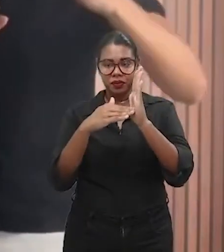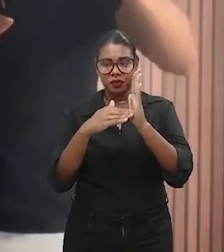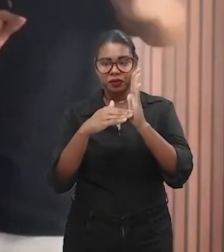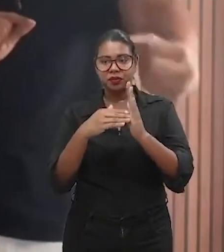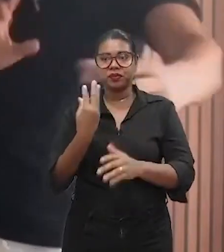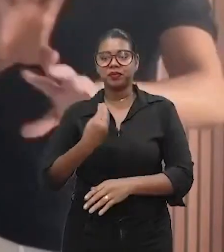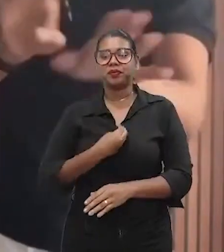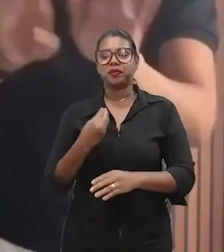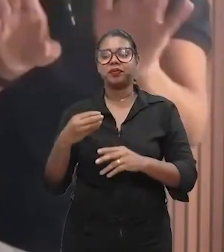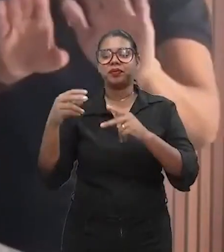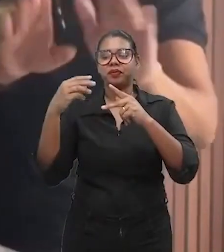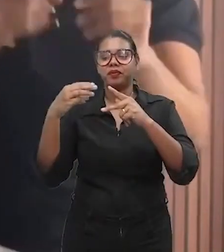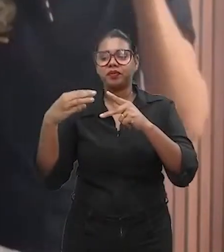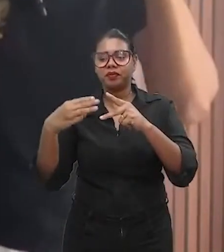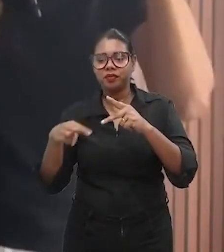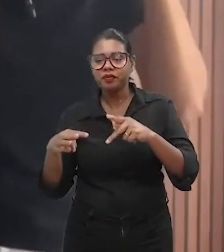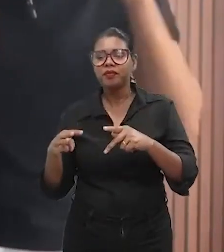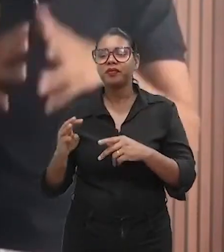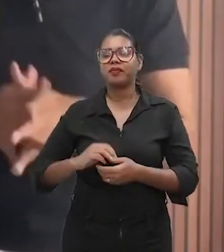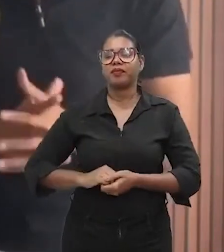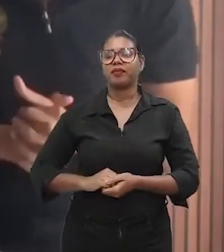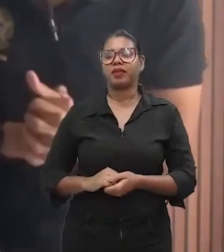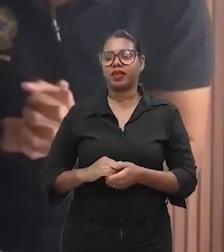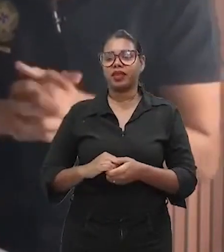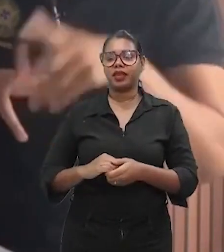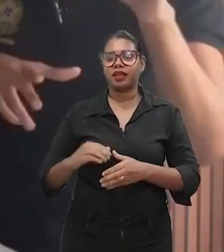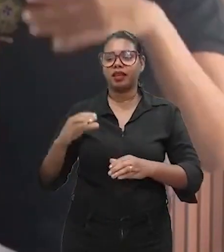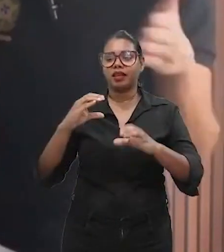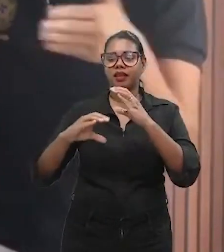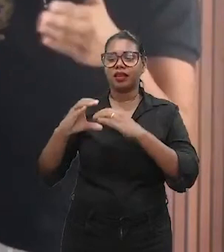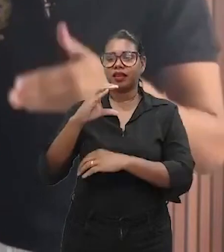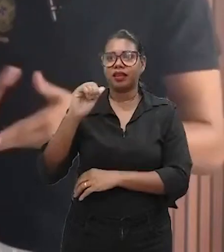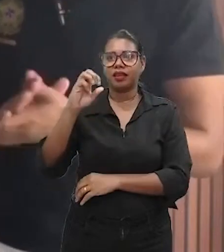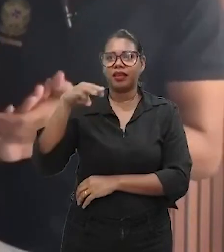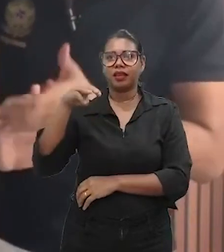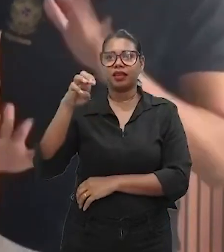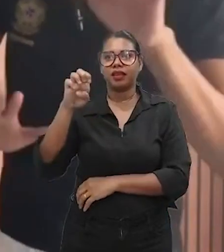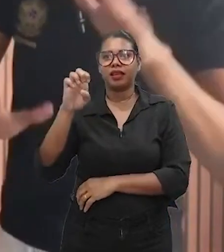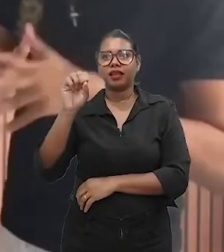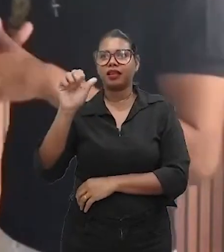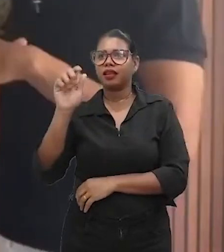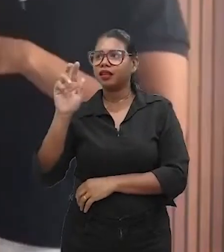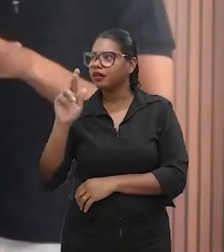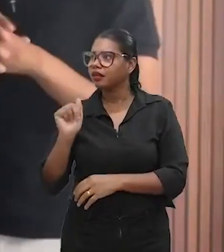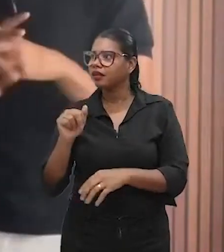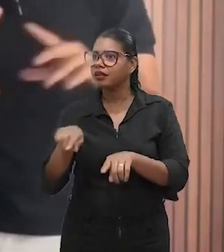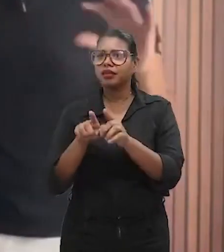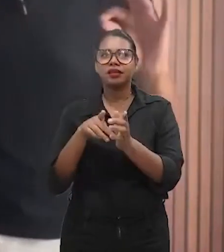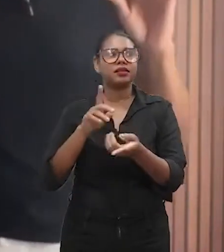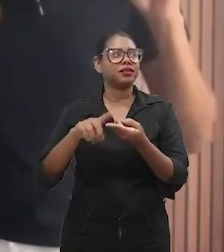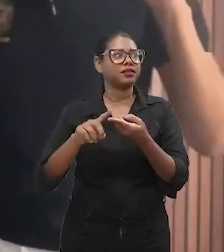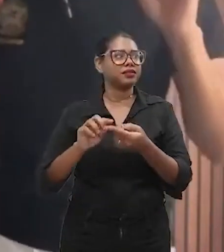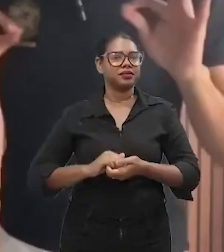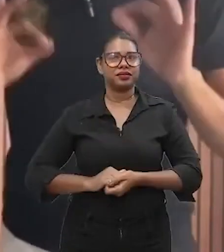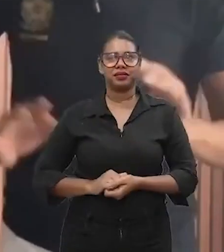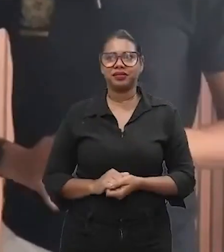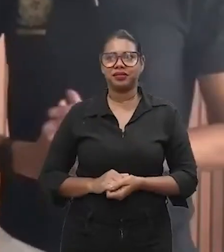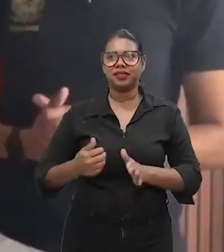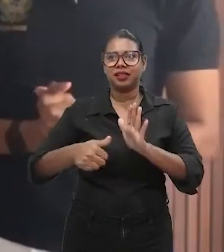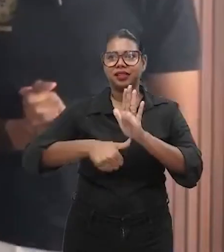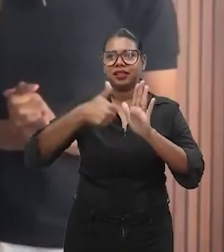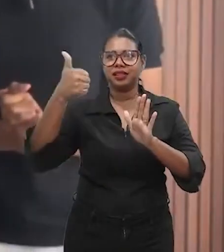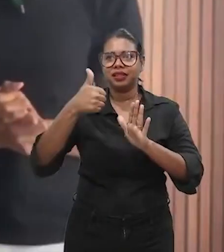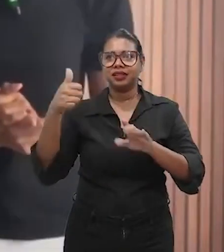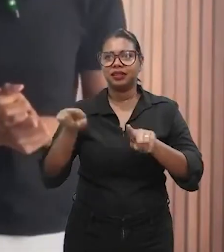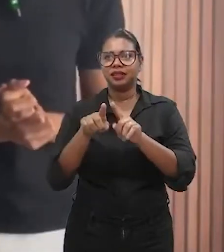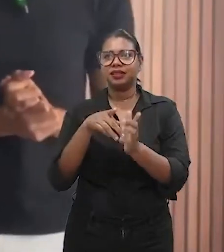coisa chamada de Câmara do Senado, que hoje só tem as ruínas, lá na Rua de São Bento, em Olinda. Se for lá, fica de frente à Ribeira. Beleza? Ó, ele deu o primeiro grito